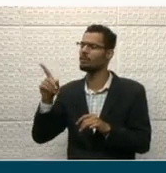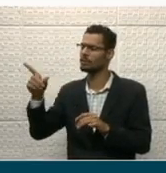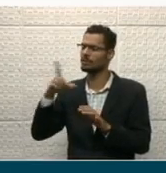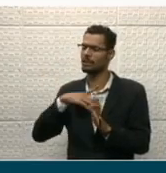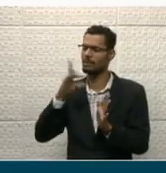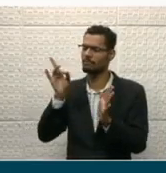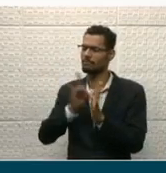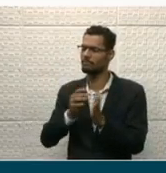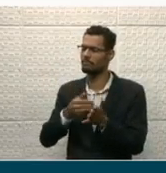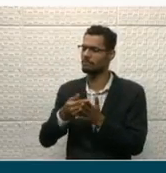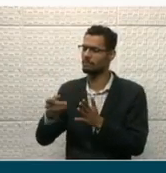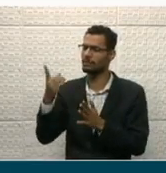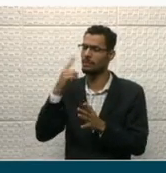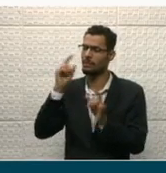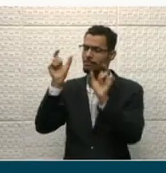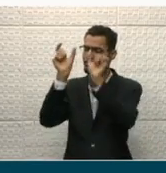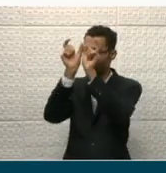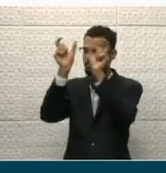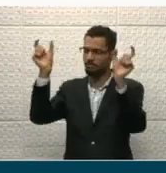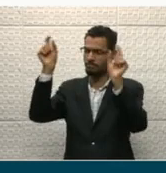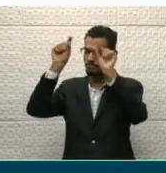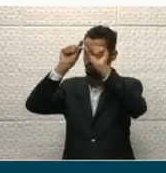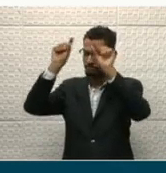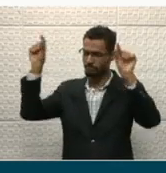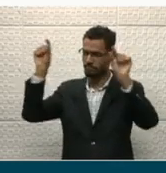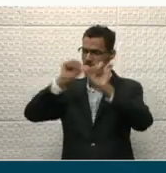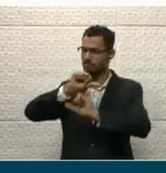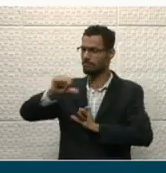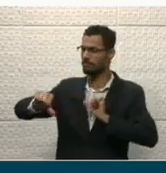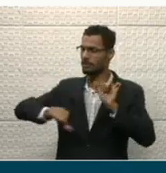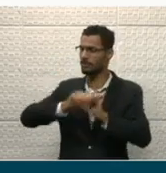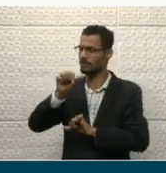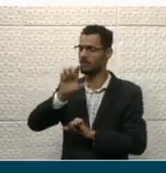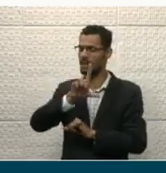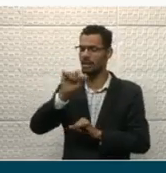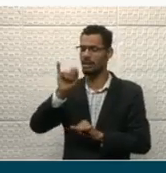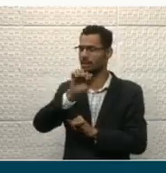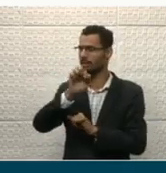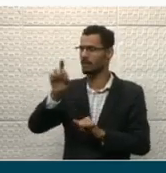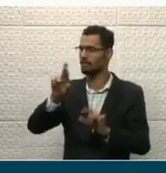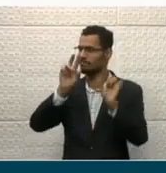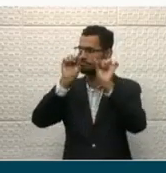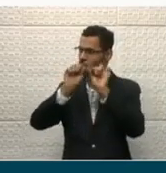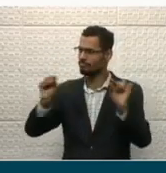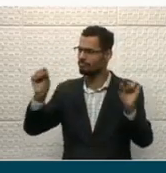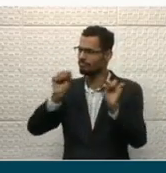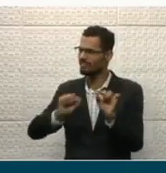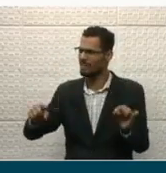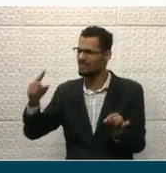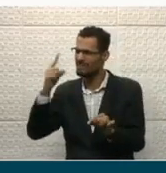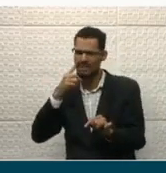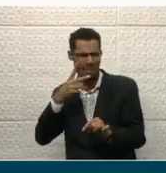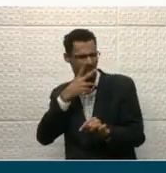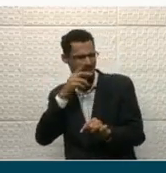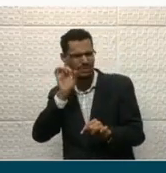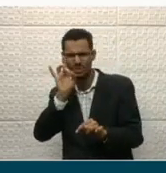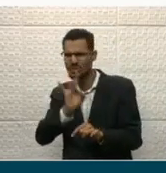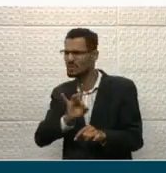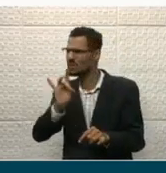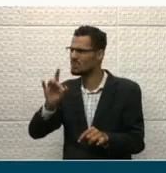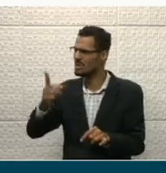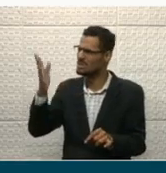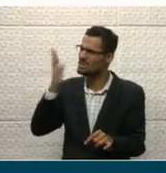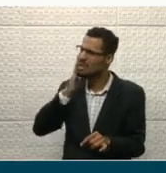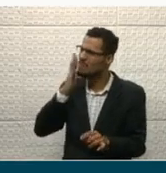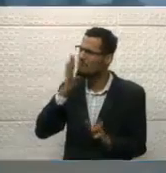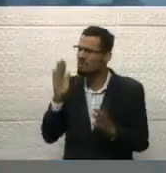origem na definição da transformação linear. Mas será que o procedimento é só